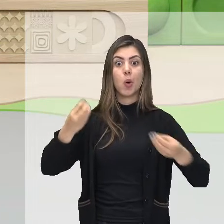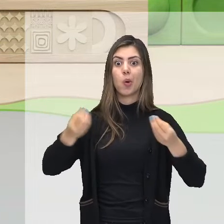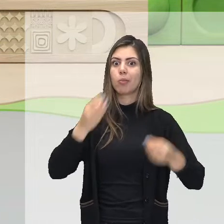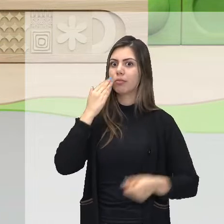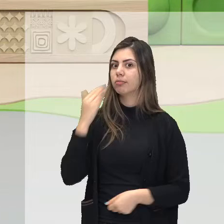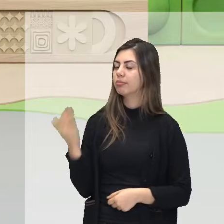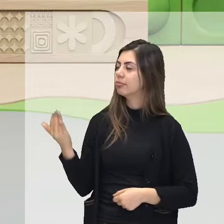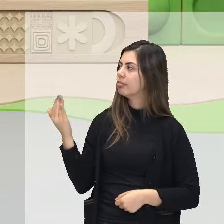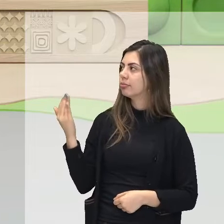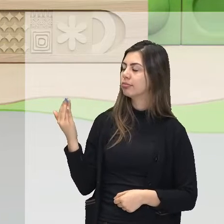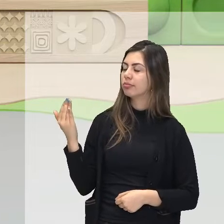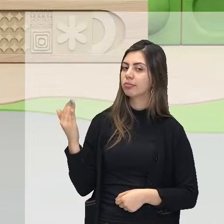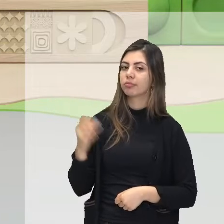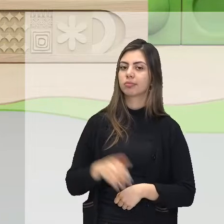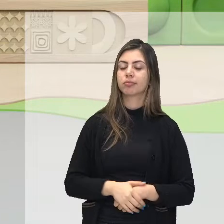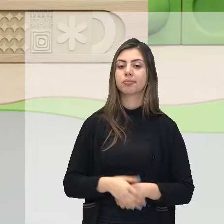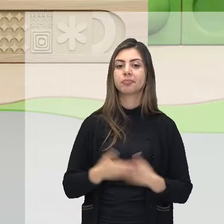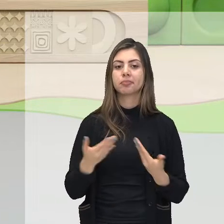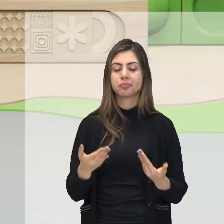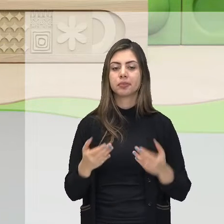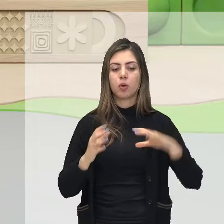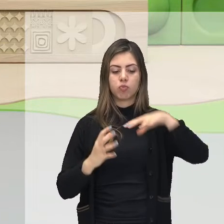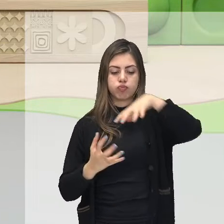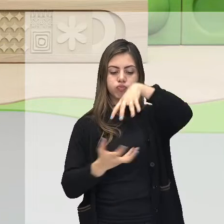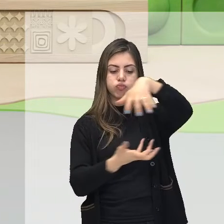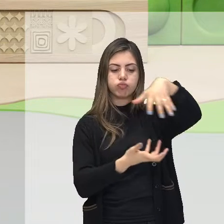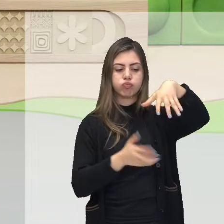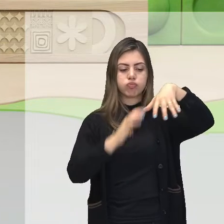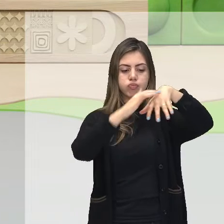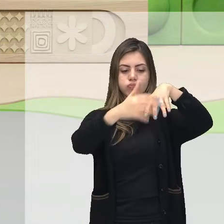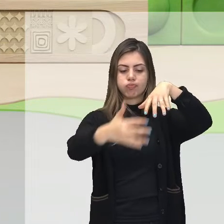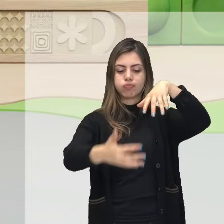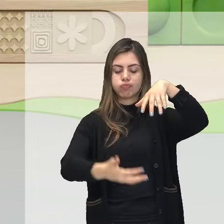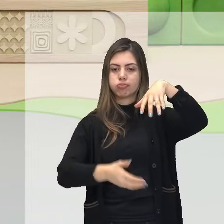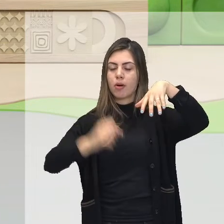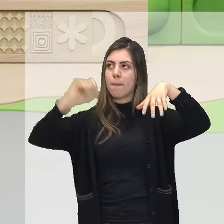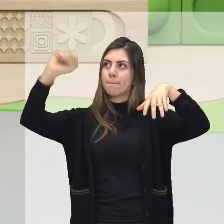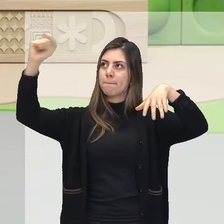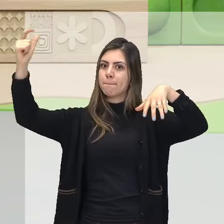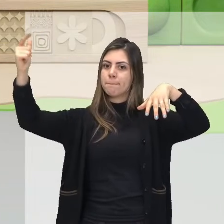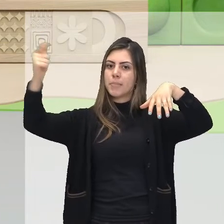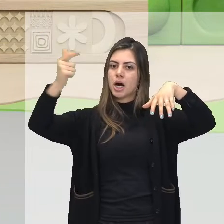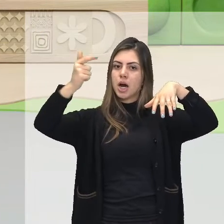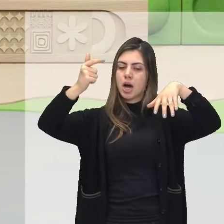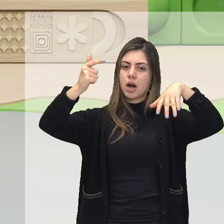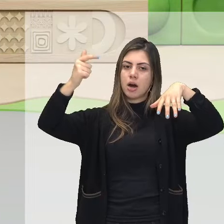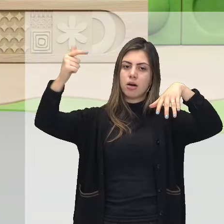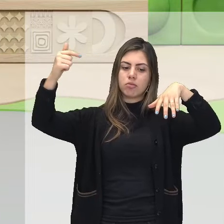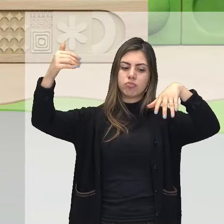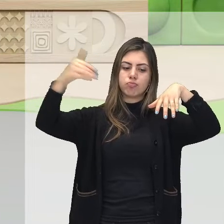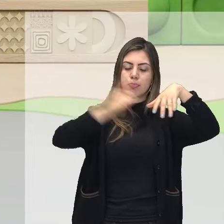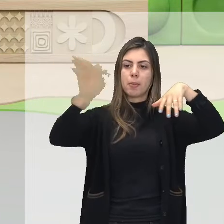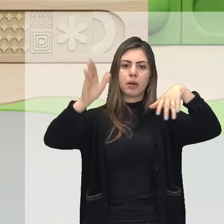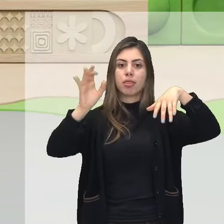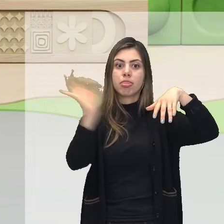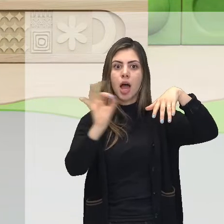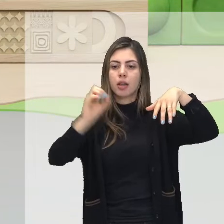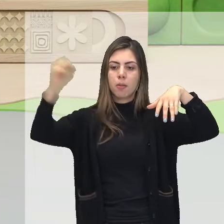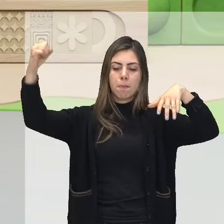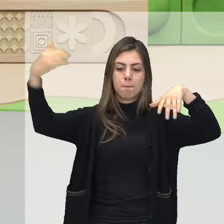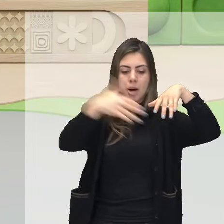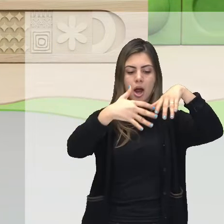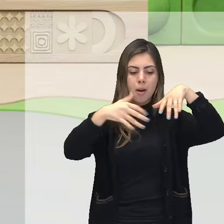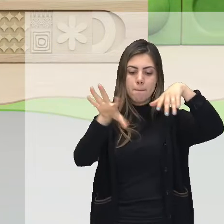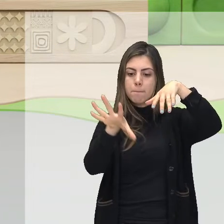situação onde a radiação que era para ser dissipada, ela acaba sendo retida